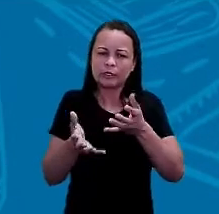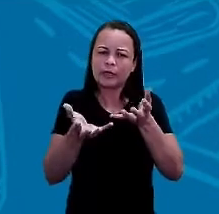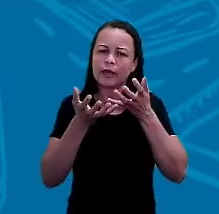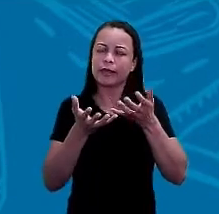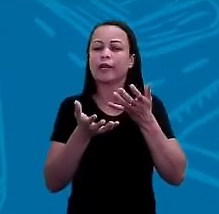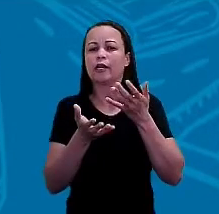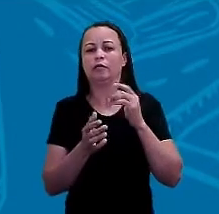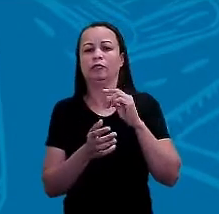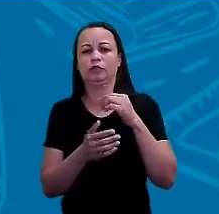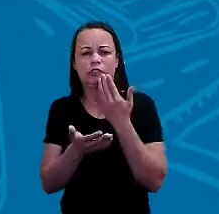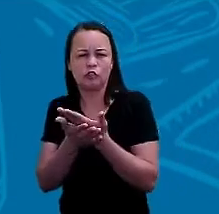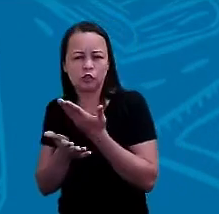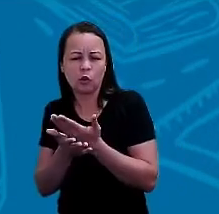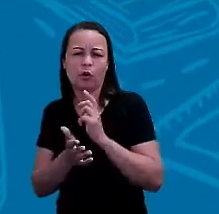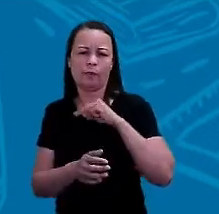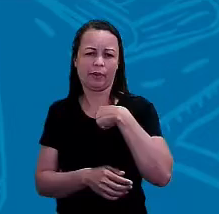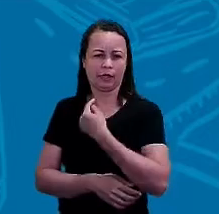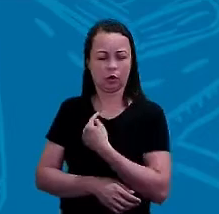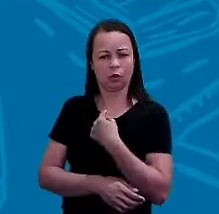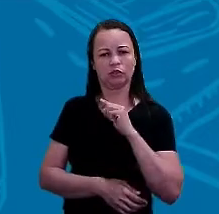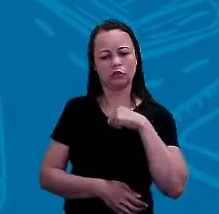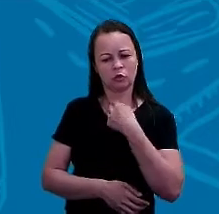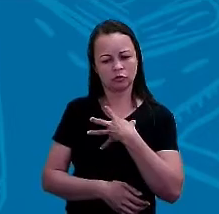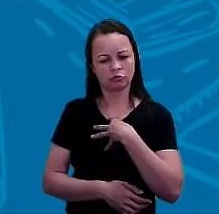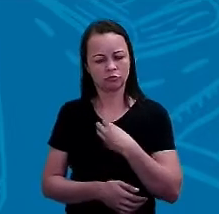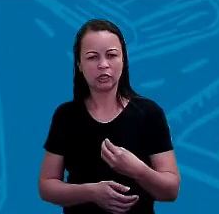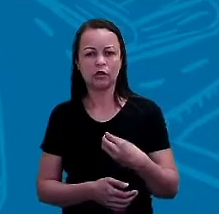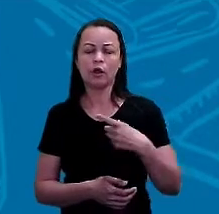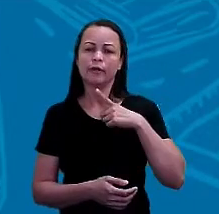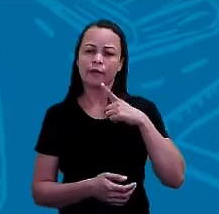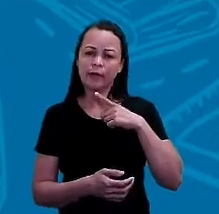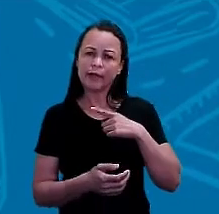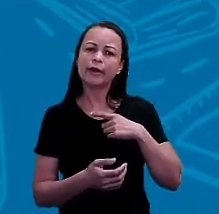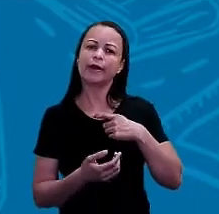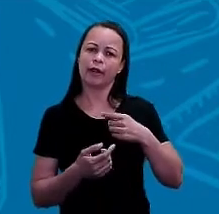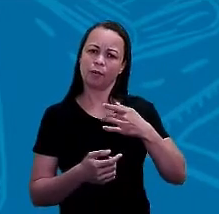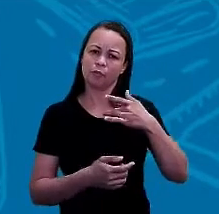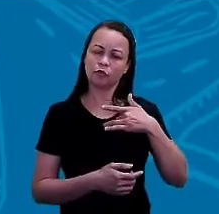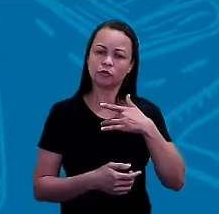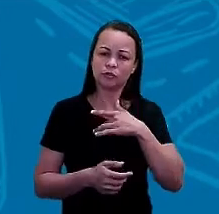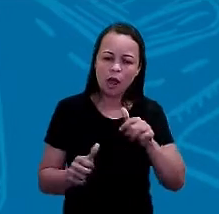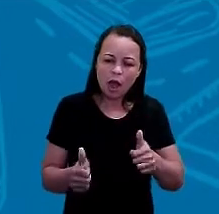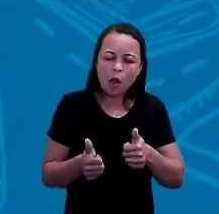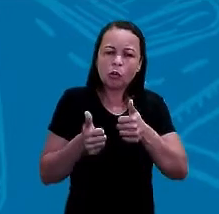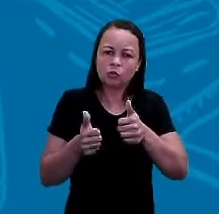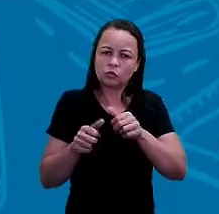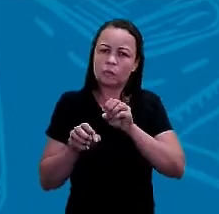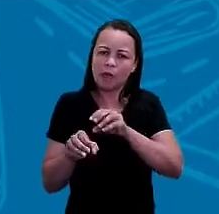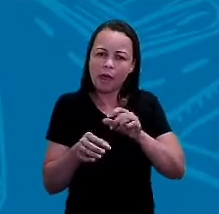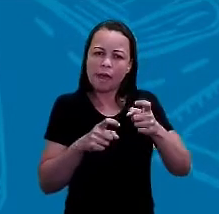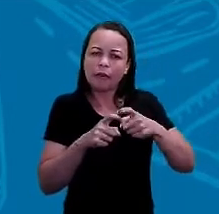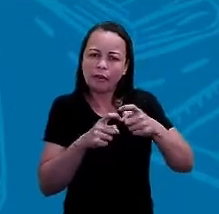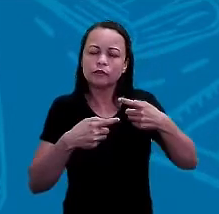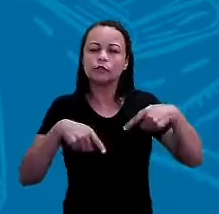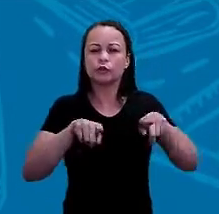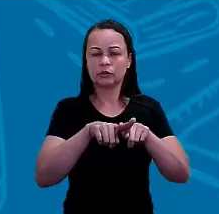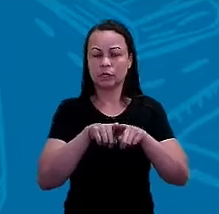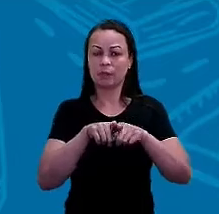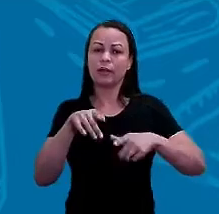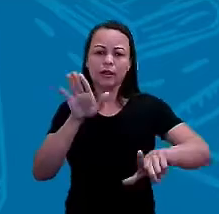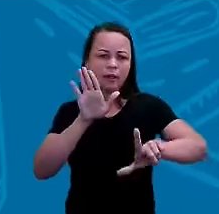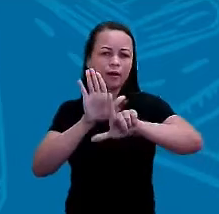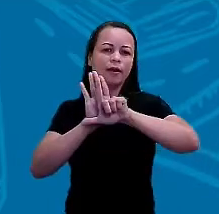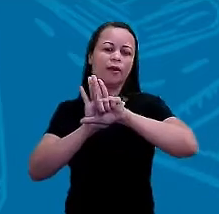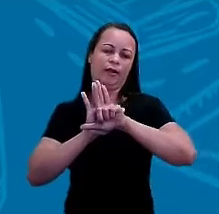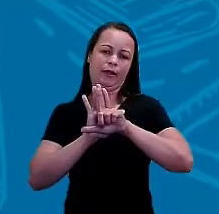para nós, para nossos filhos, queremos assistência médica e queremos leis que nos